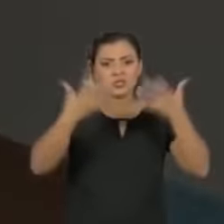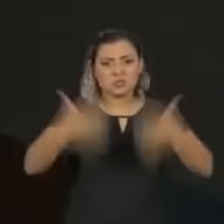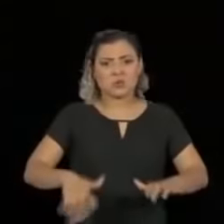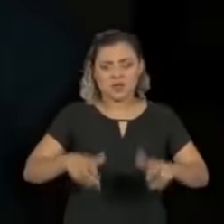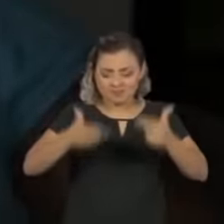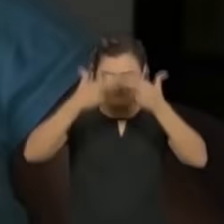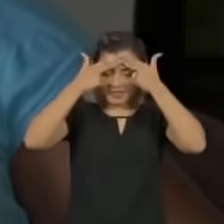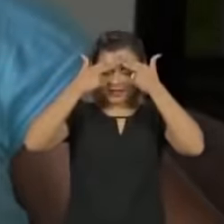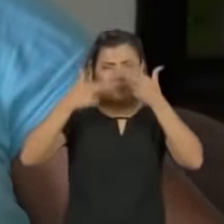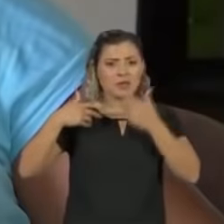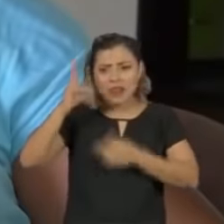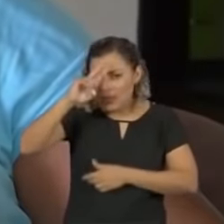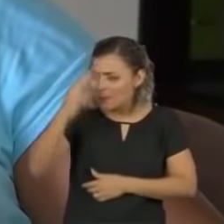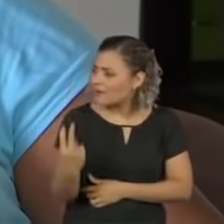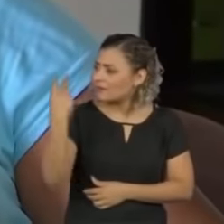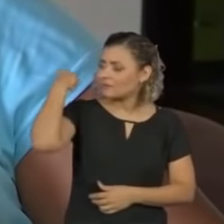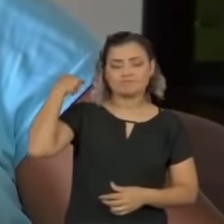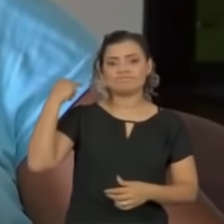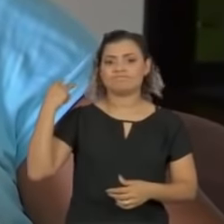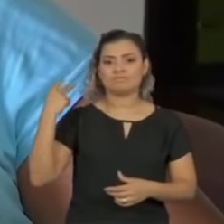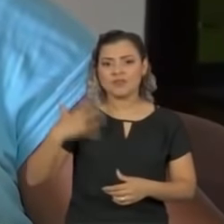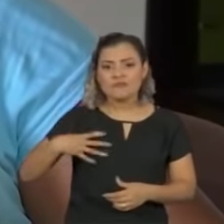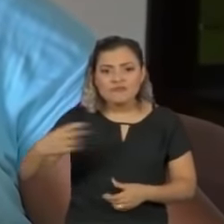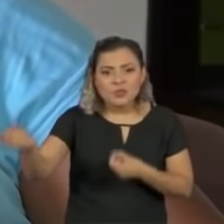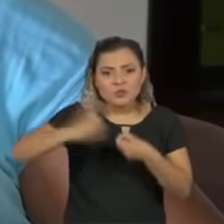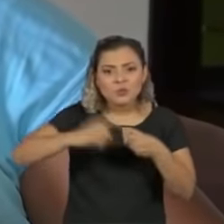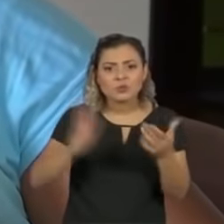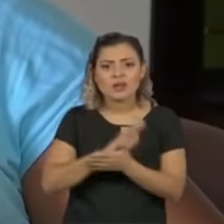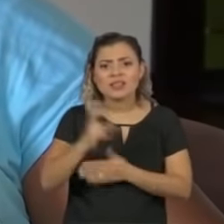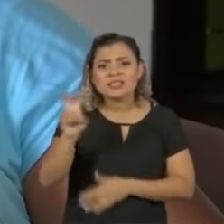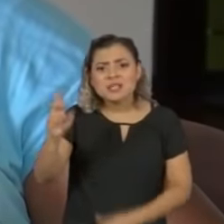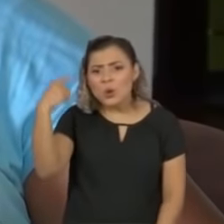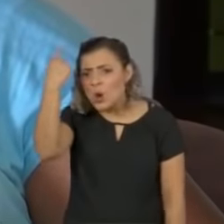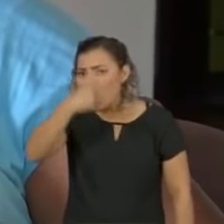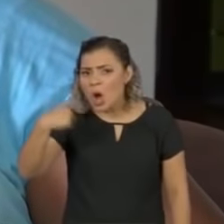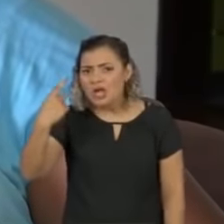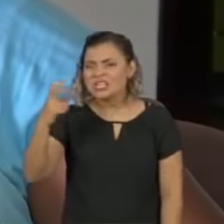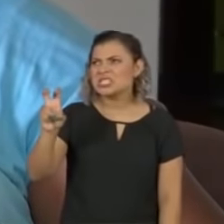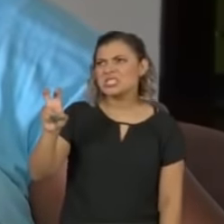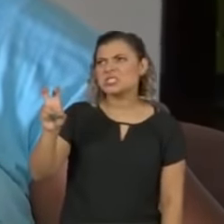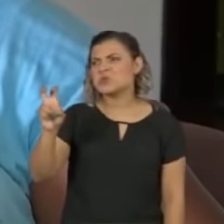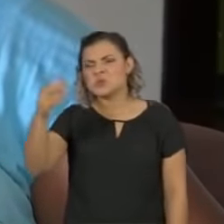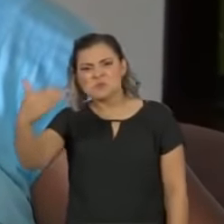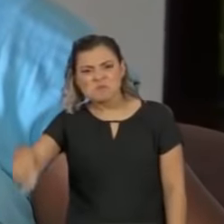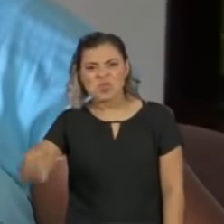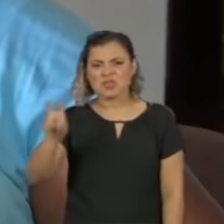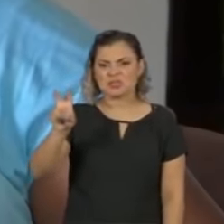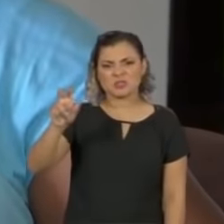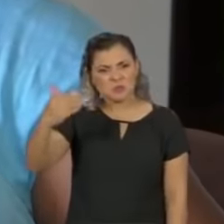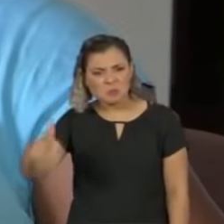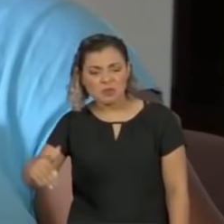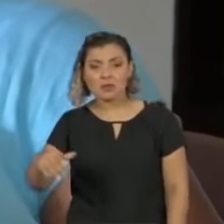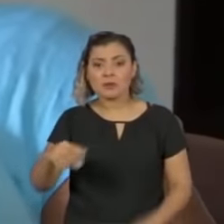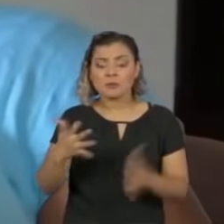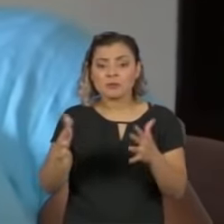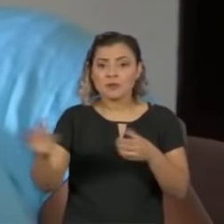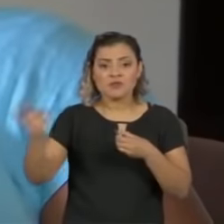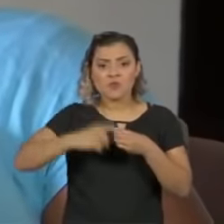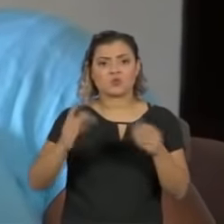morreu. Quando ele não voltou mais, depois de 5 horas, 5h30, ele já não mais